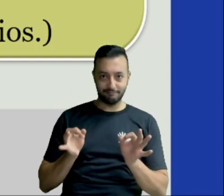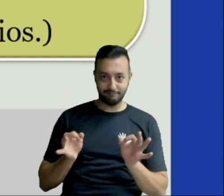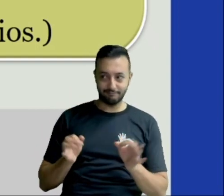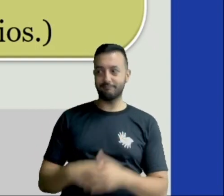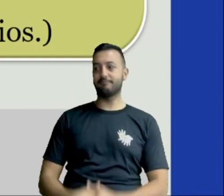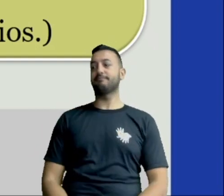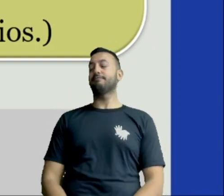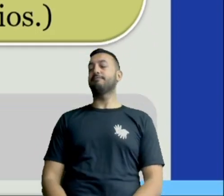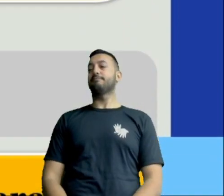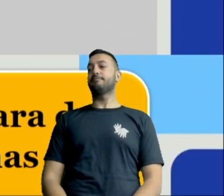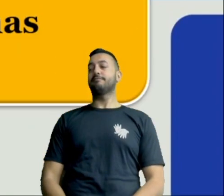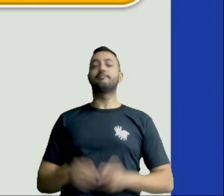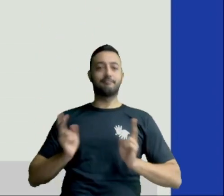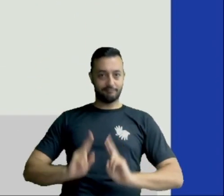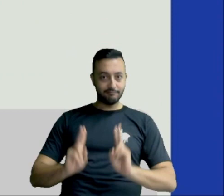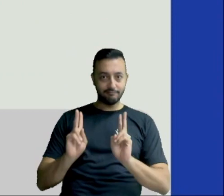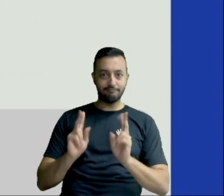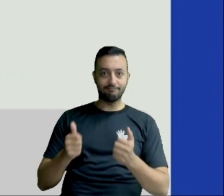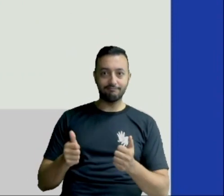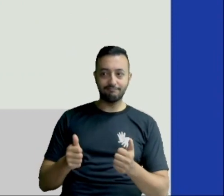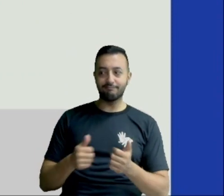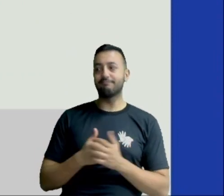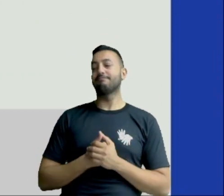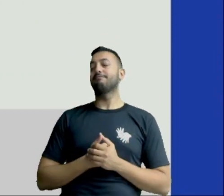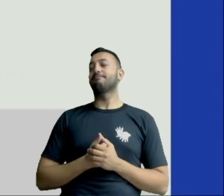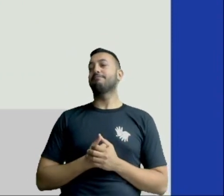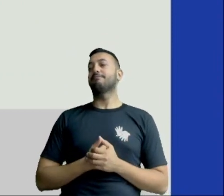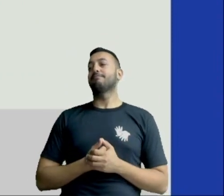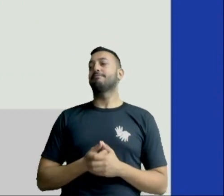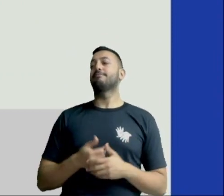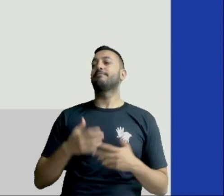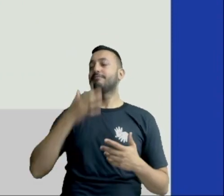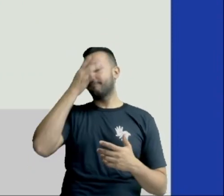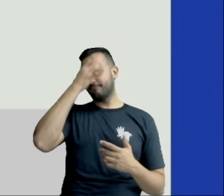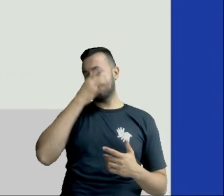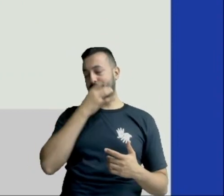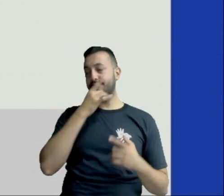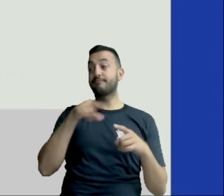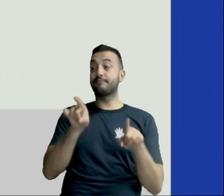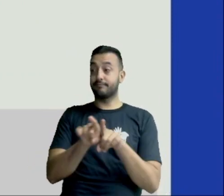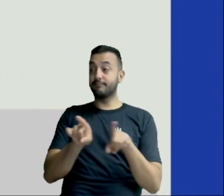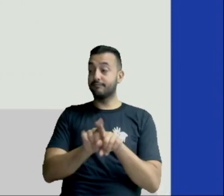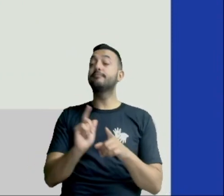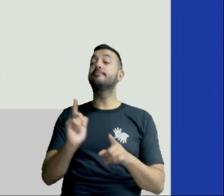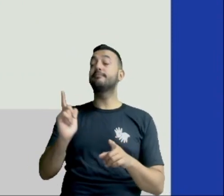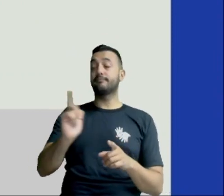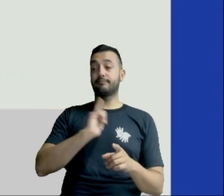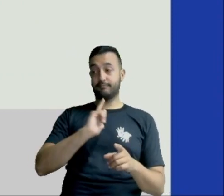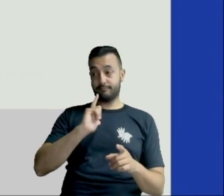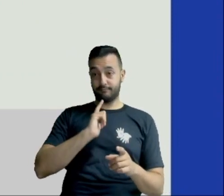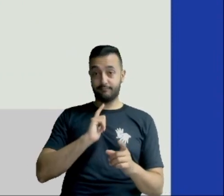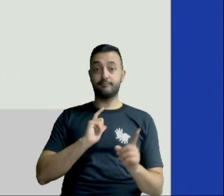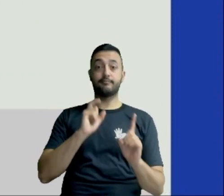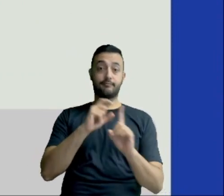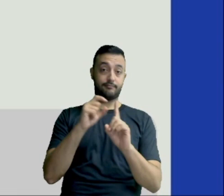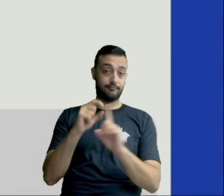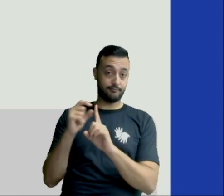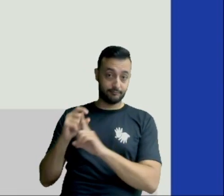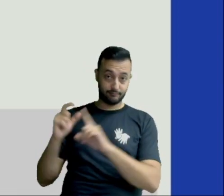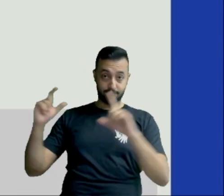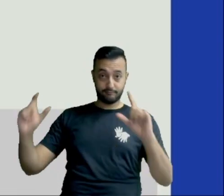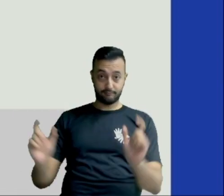Certinho? Let's continue. Vamos continuar? Com relação à aparência, a gente tem também expressões para dar